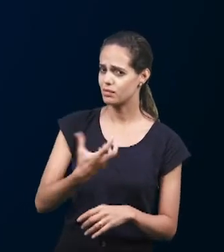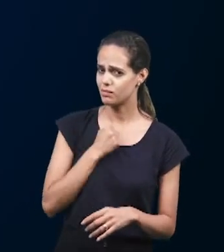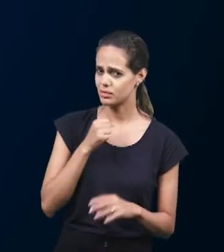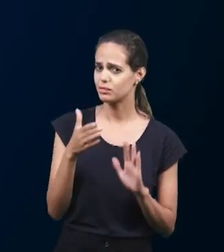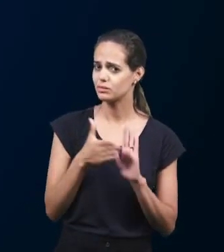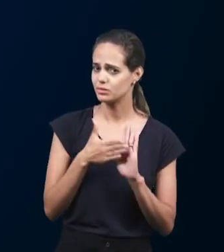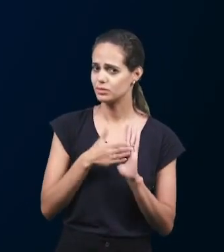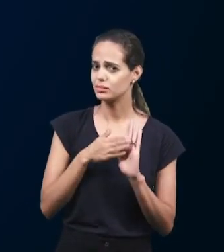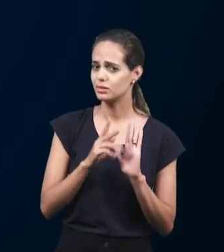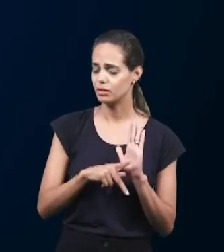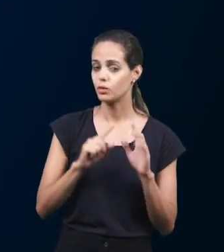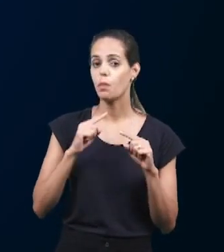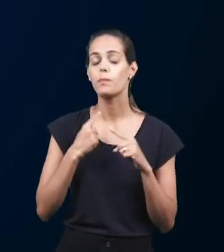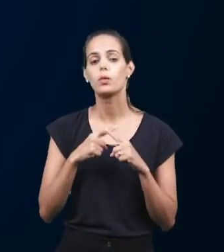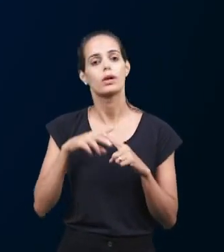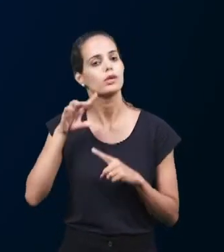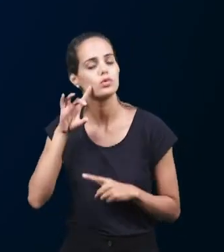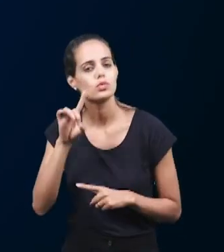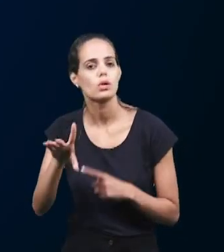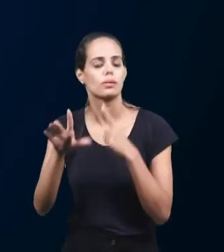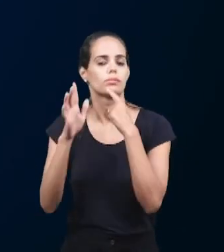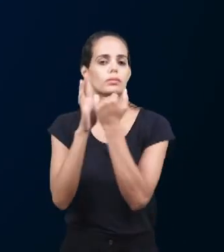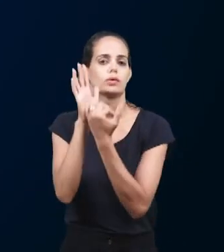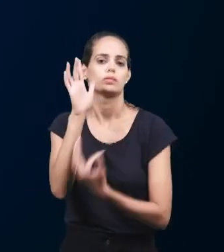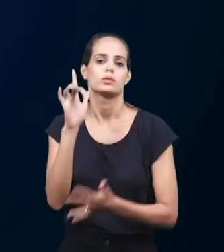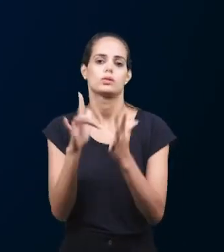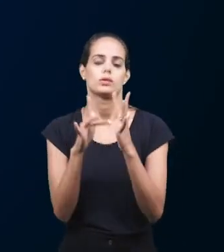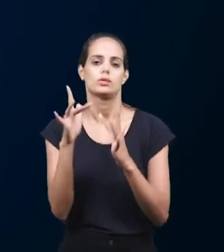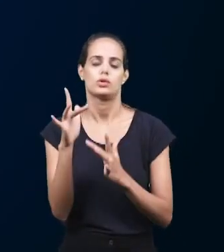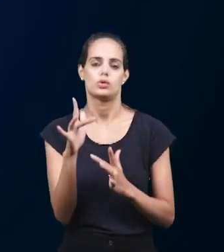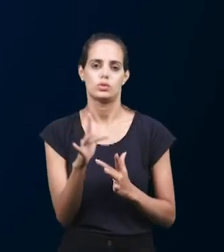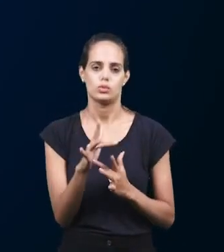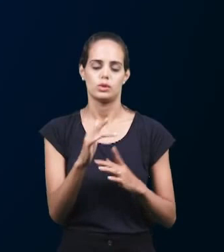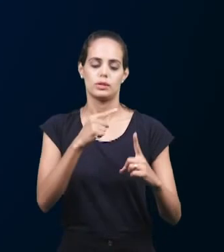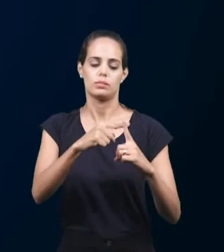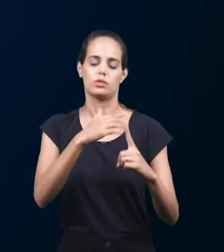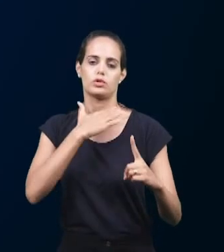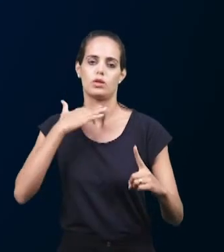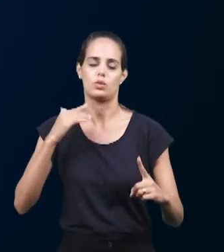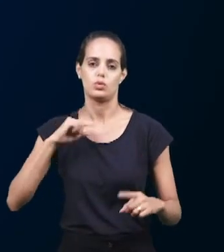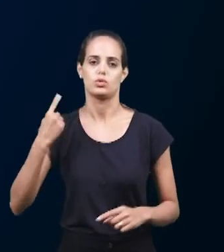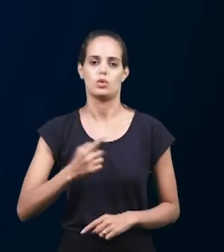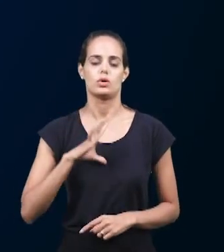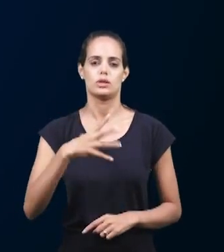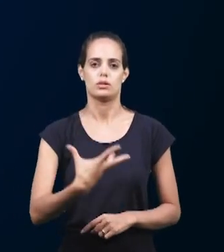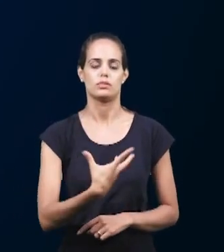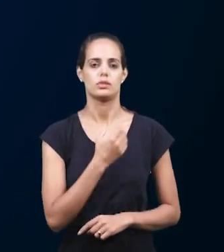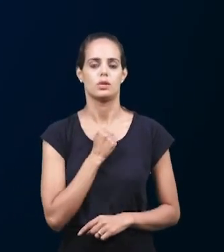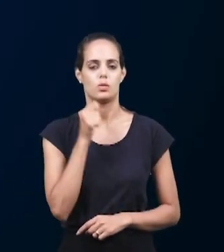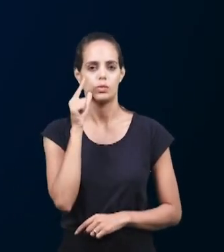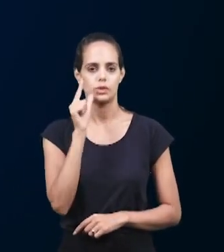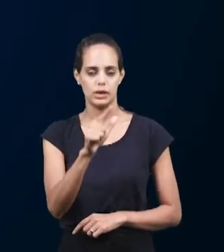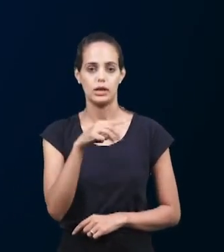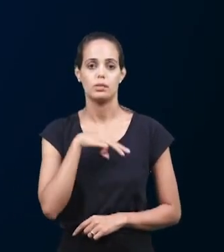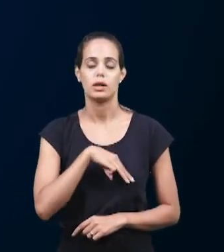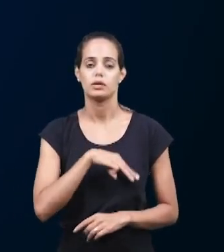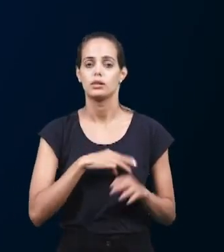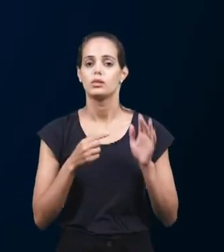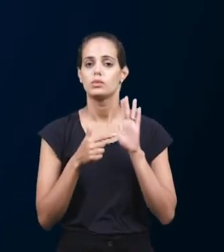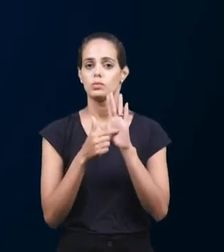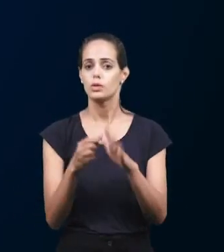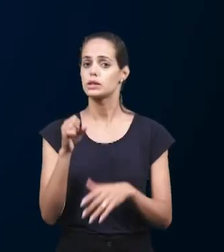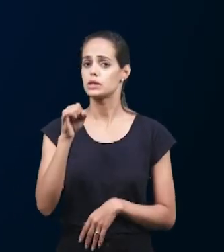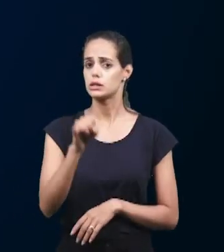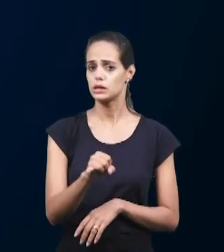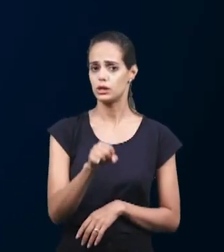homem, porque só através do seu sangue e de seu sacrifício que podemos ser salvos. Em Mateus 10,33 fala: mas qualquer